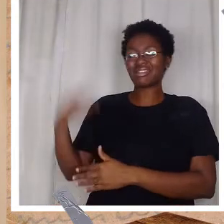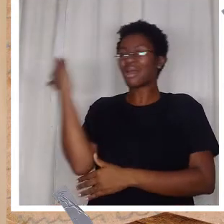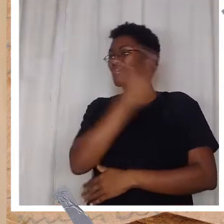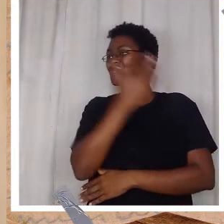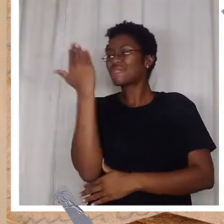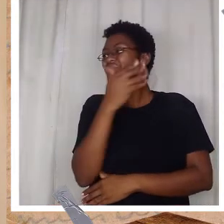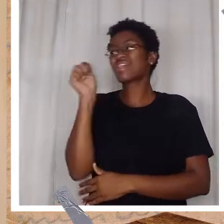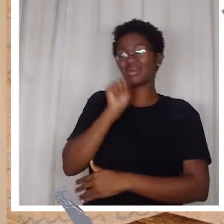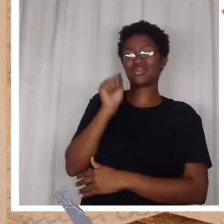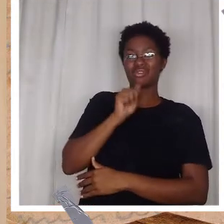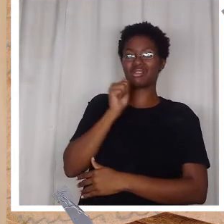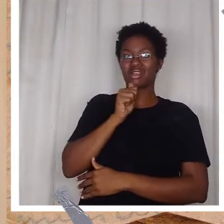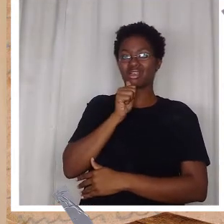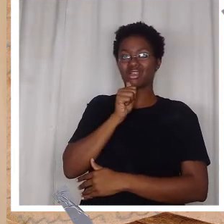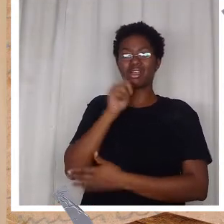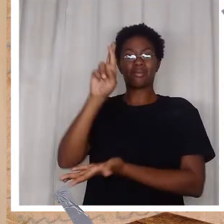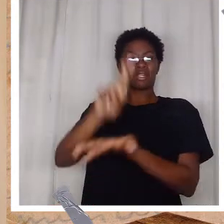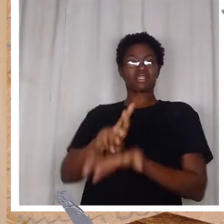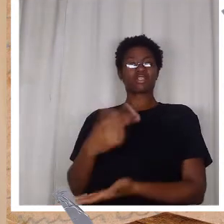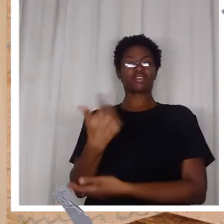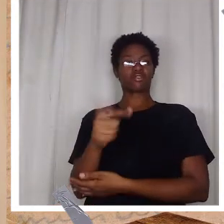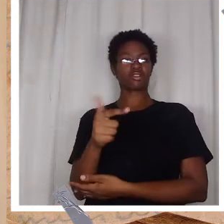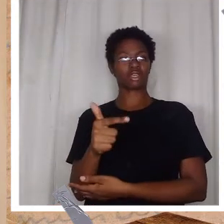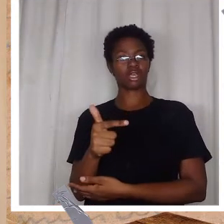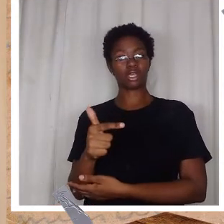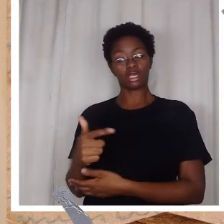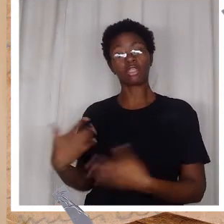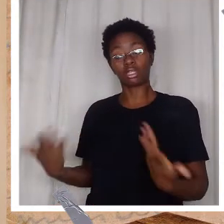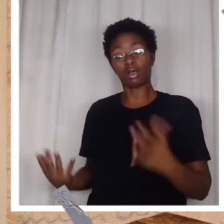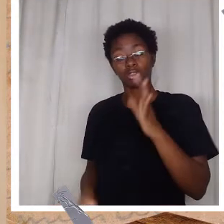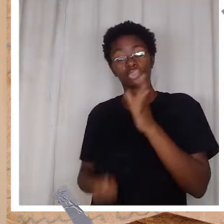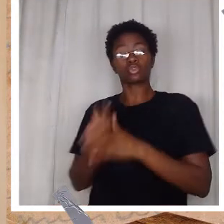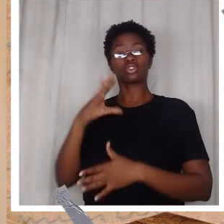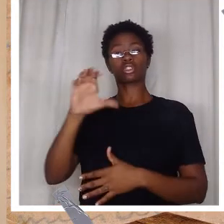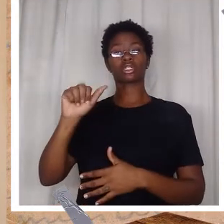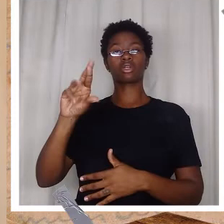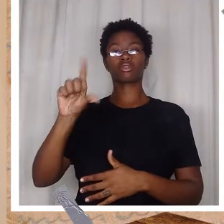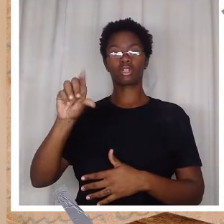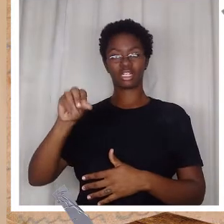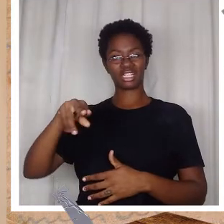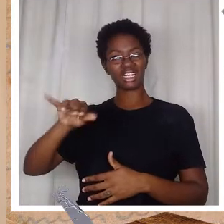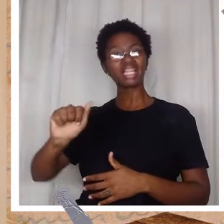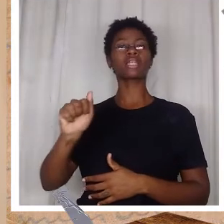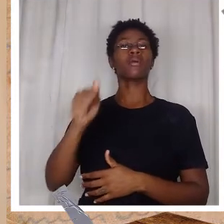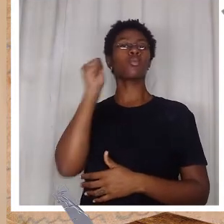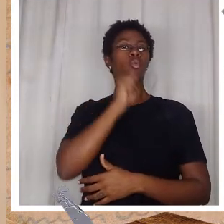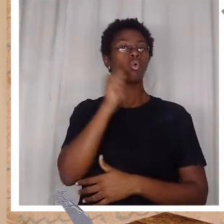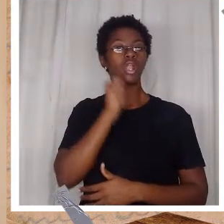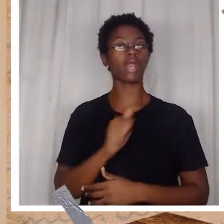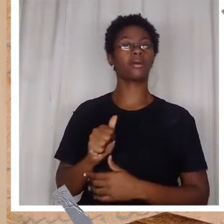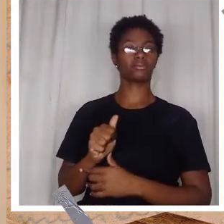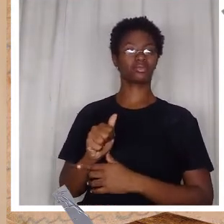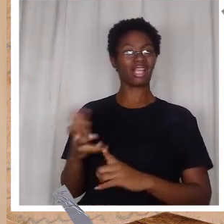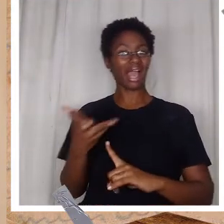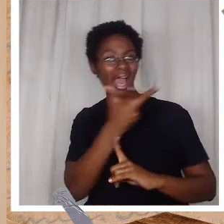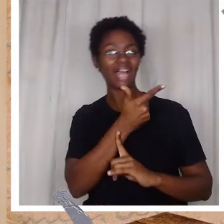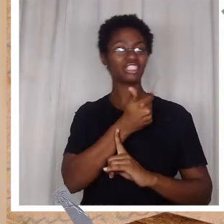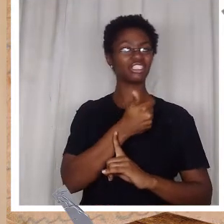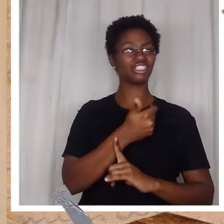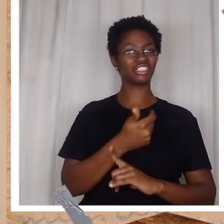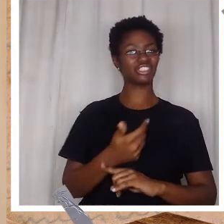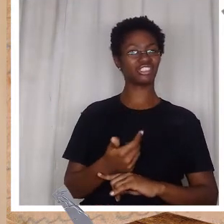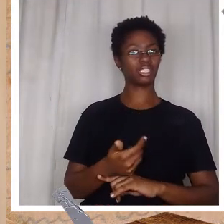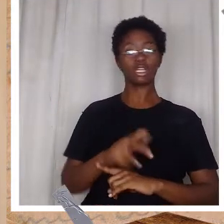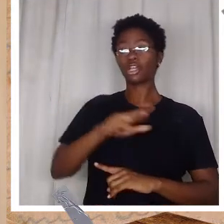invisibilidade. Então, na verdade, ela vem como mulher, ela vem como negra, ela vem como artista. E é muito importante lembrar que Carolina não era